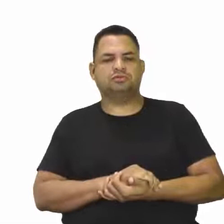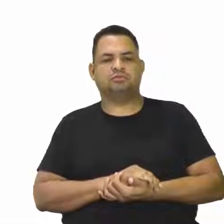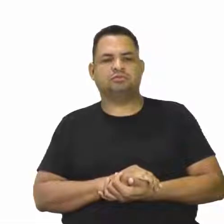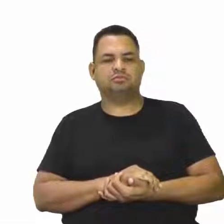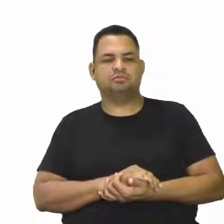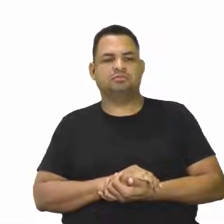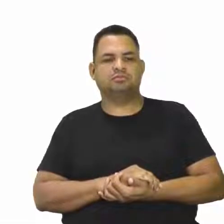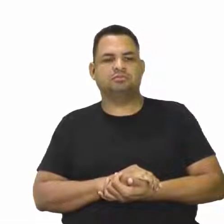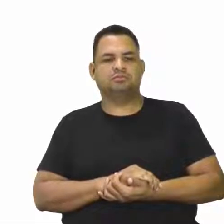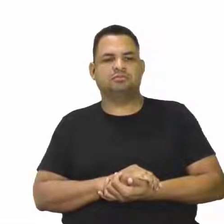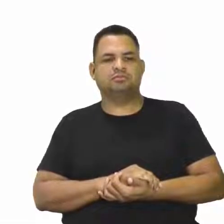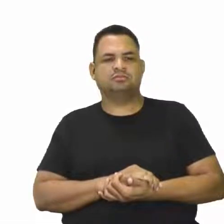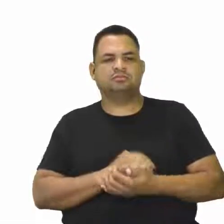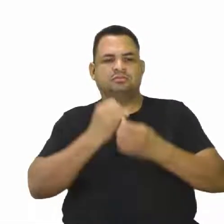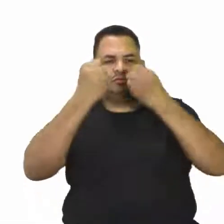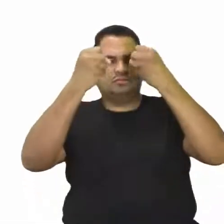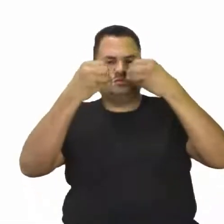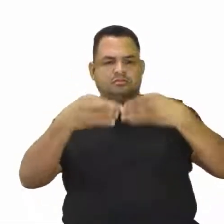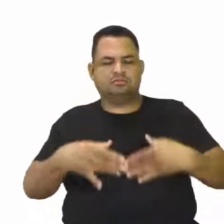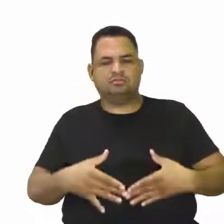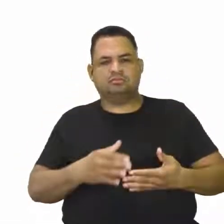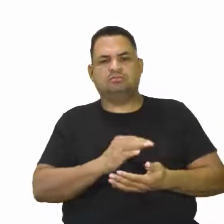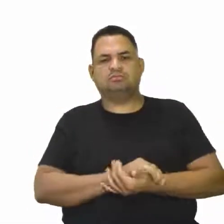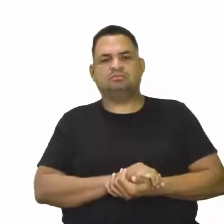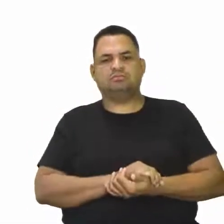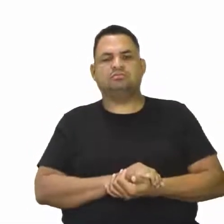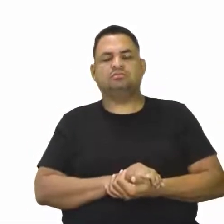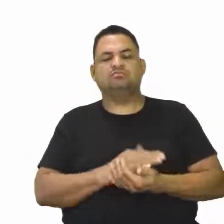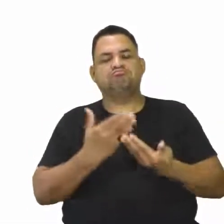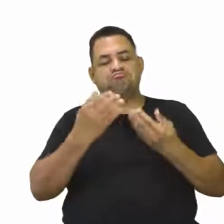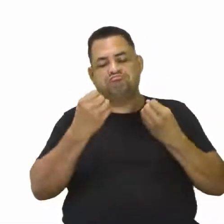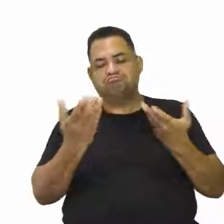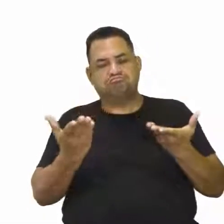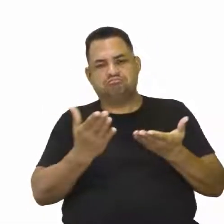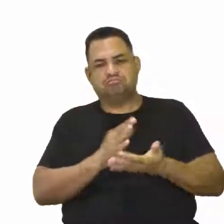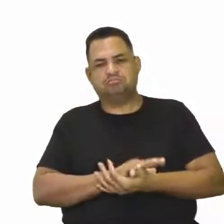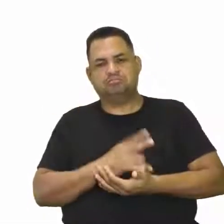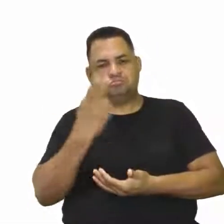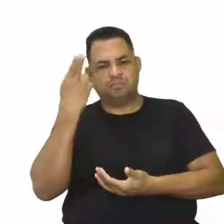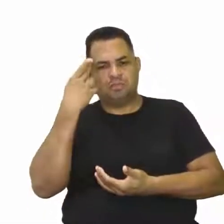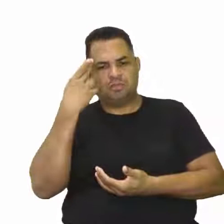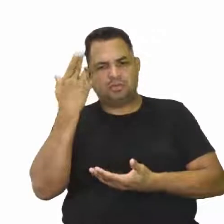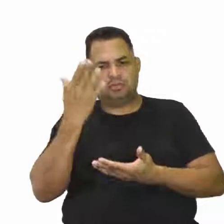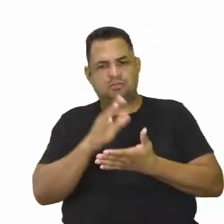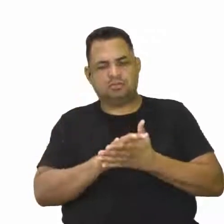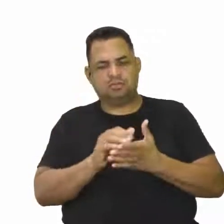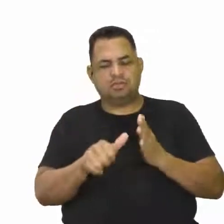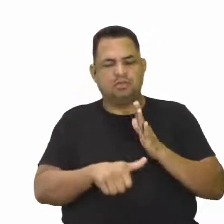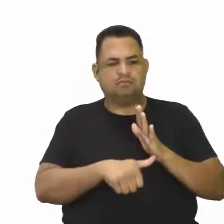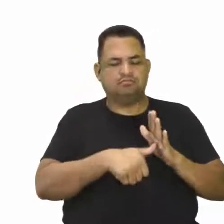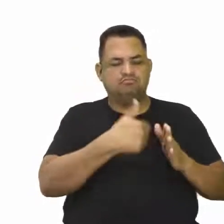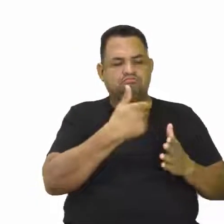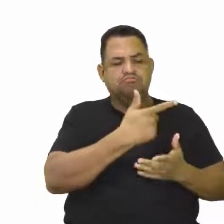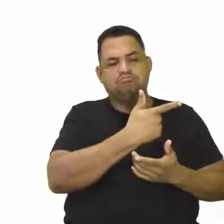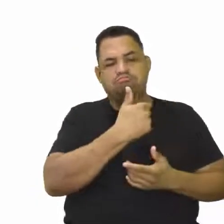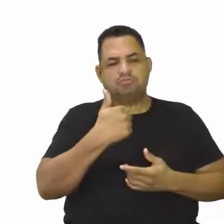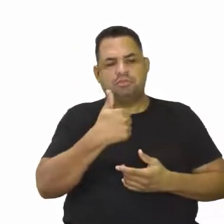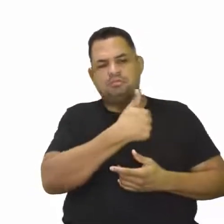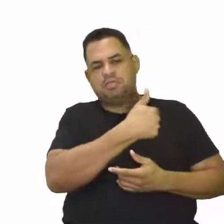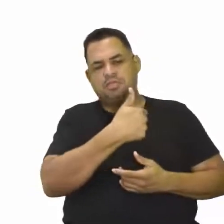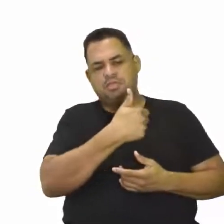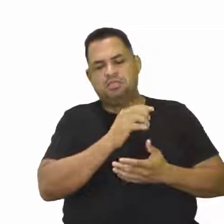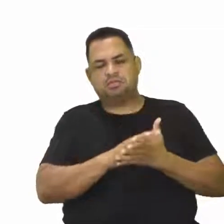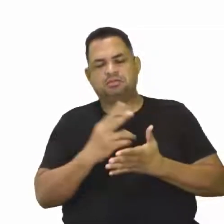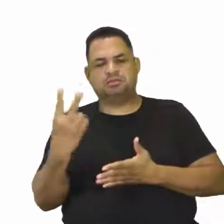É verdade. E as explicativas? Elas explicam, né? Explicam a primeira, a segunda